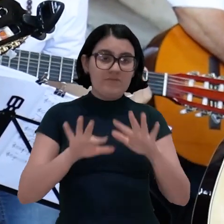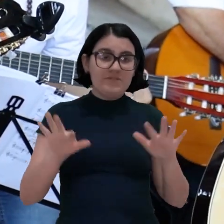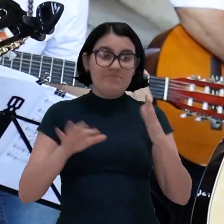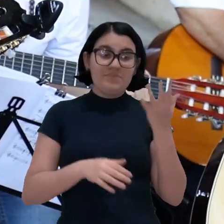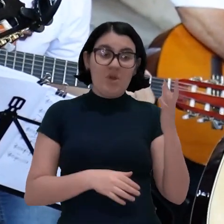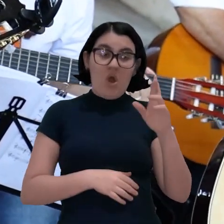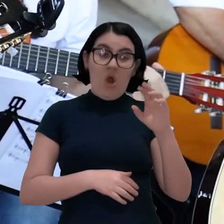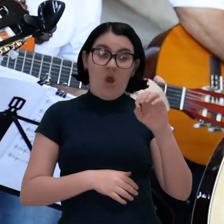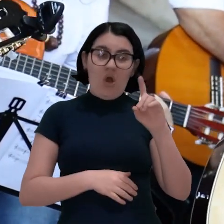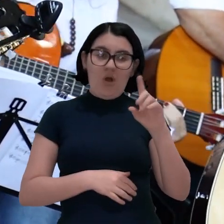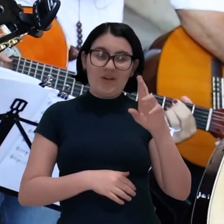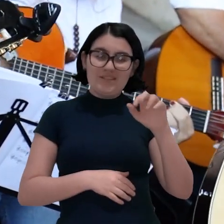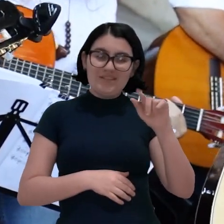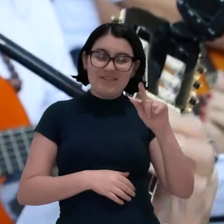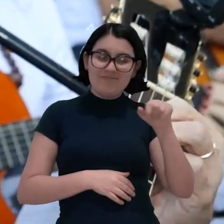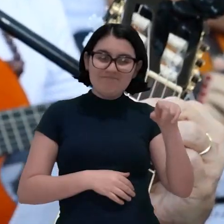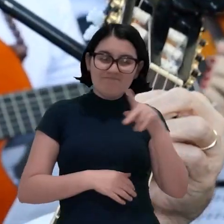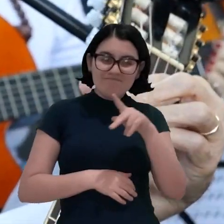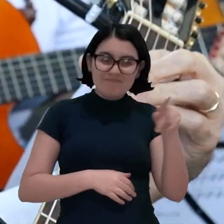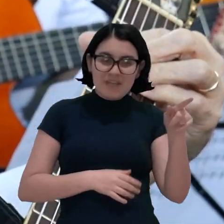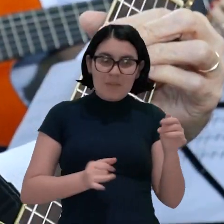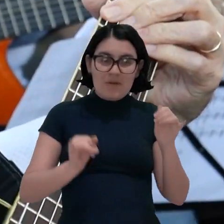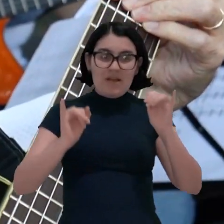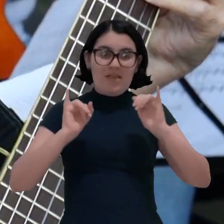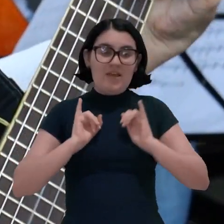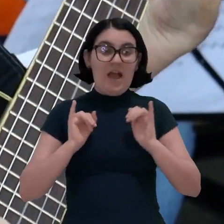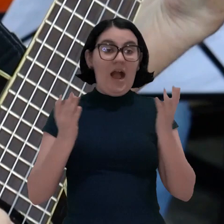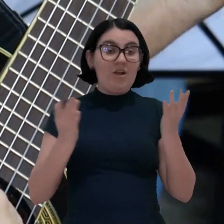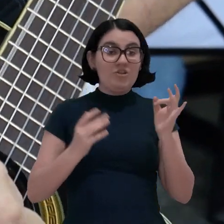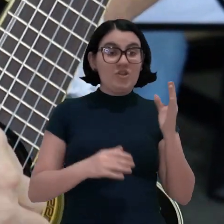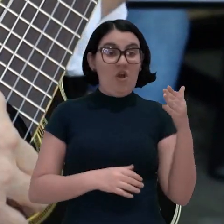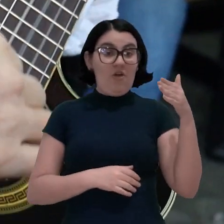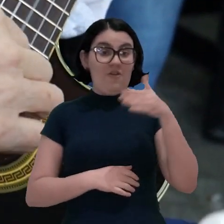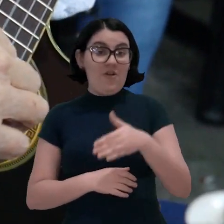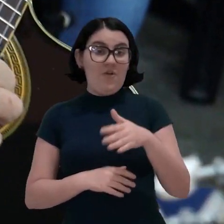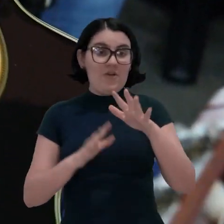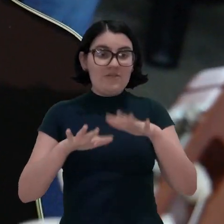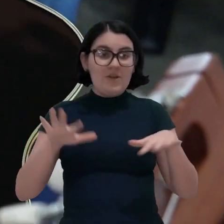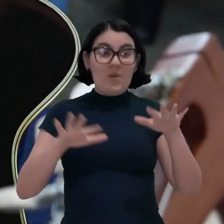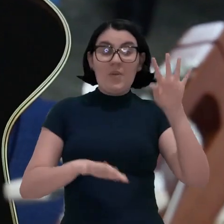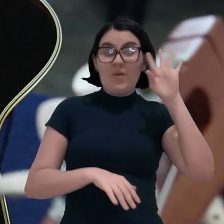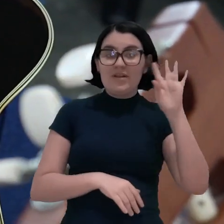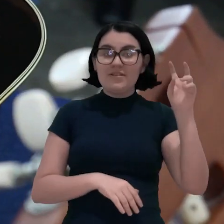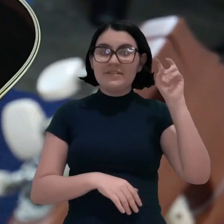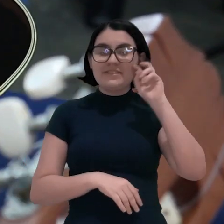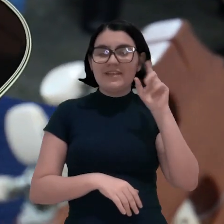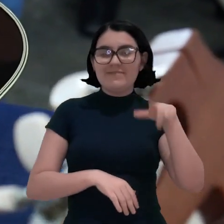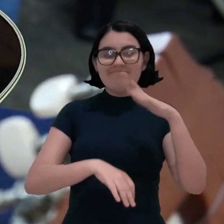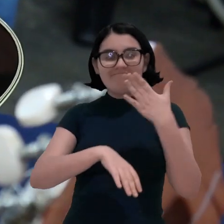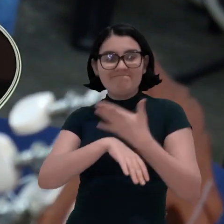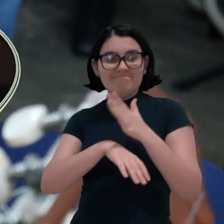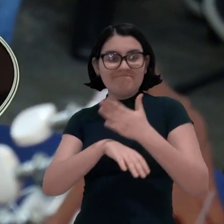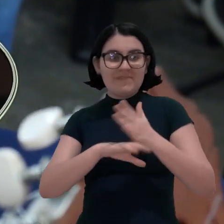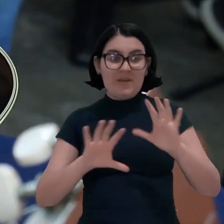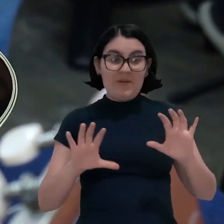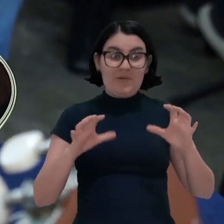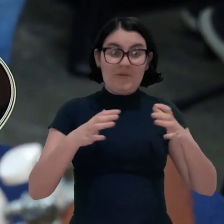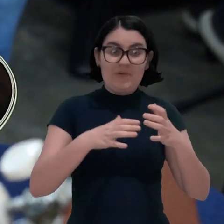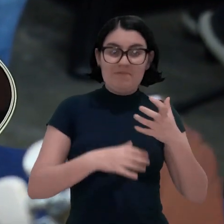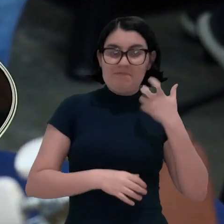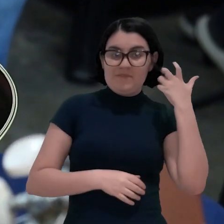aposentado, Rodrigo agora só vem à UFC às quartas e quintas-feiras para os ensaios com o grupo musical.